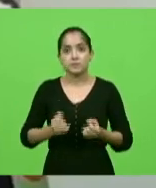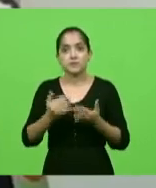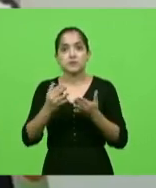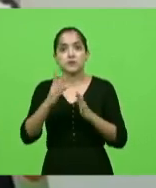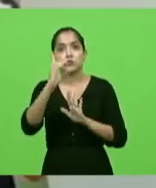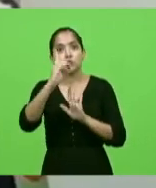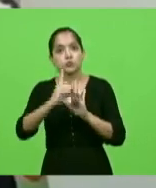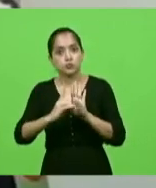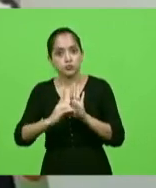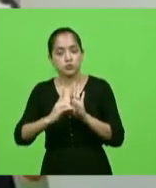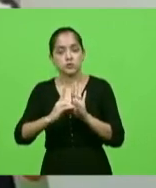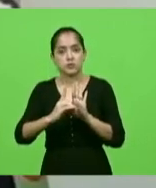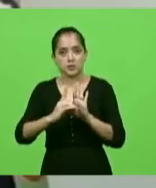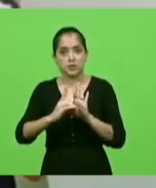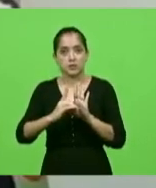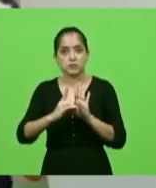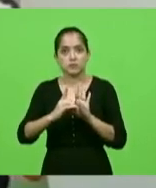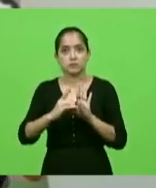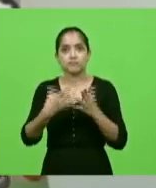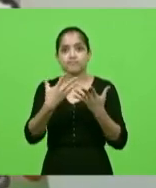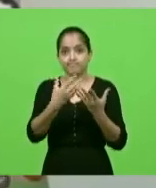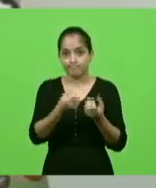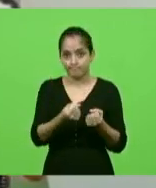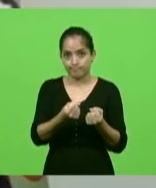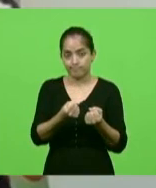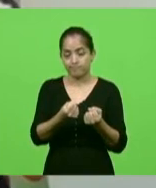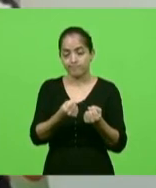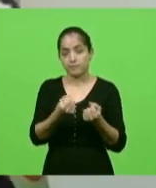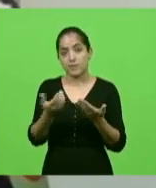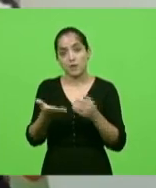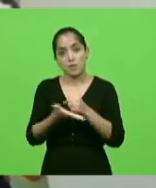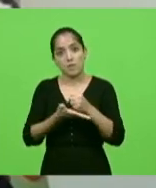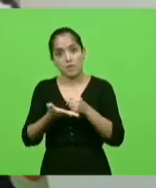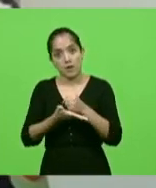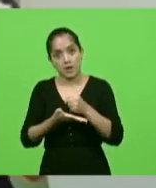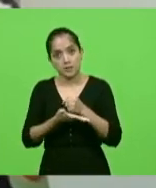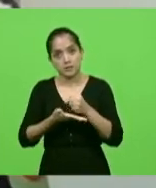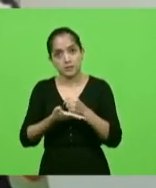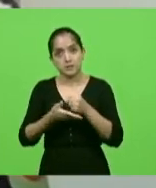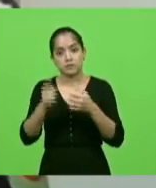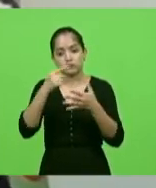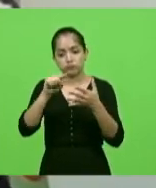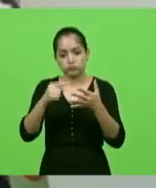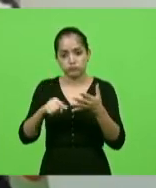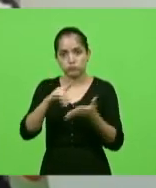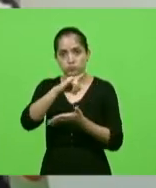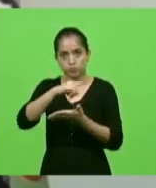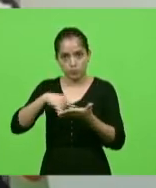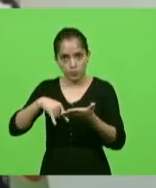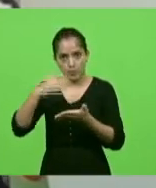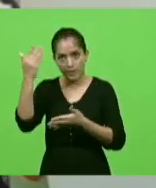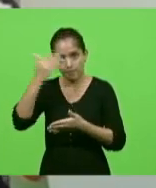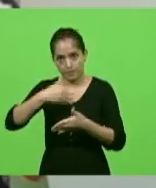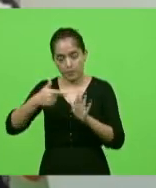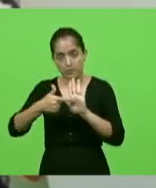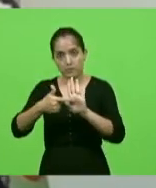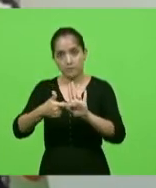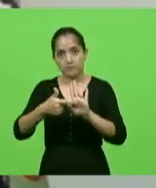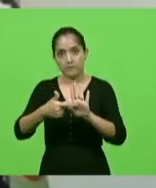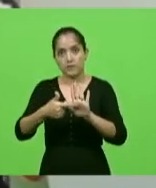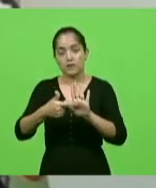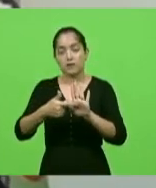do direito adquirido pelo credor tendo por base os títulos e documentos comprobatórios do respectivo crédito